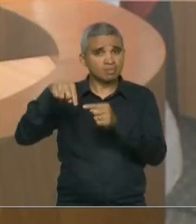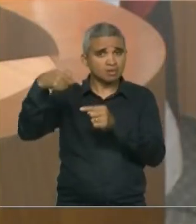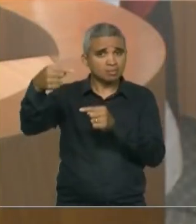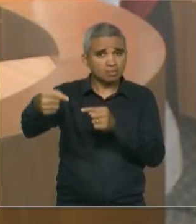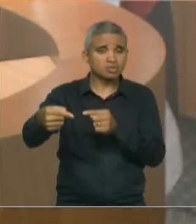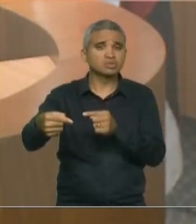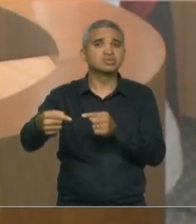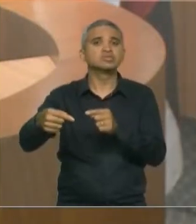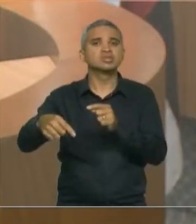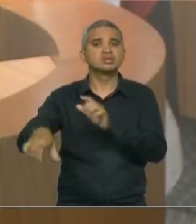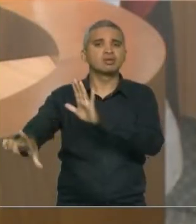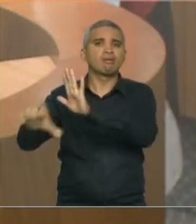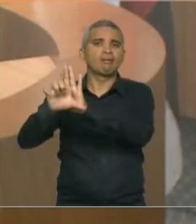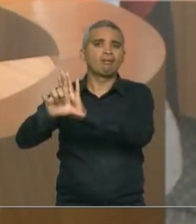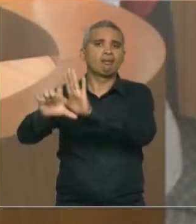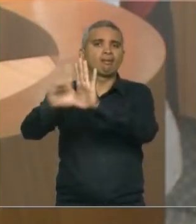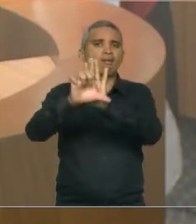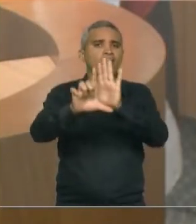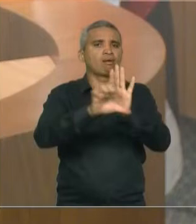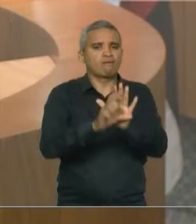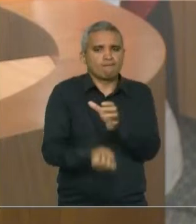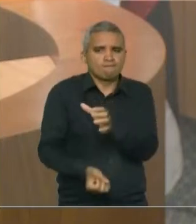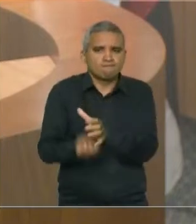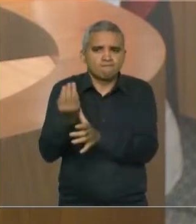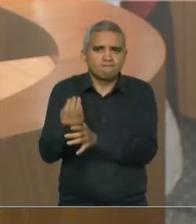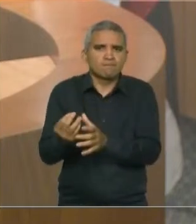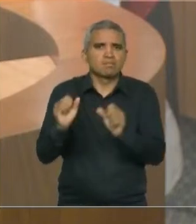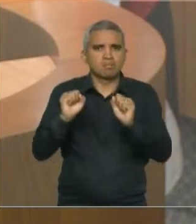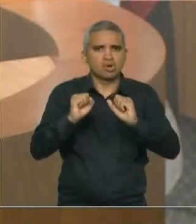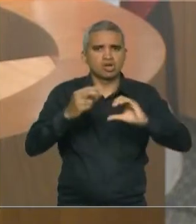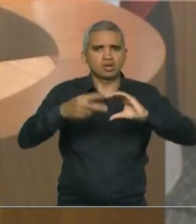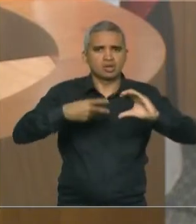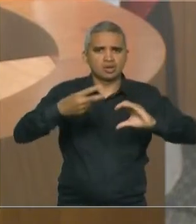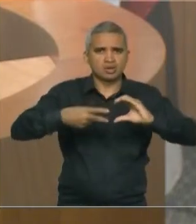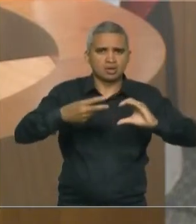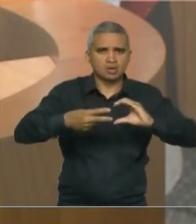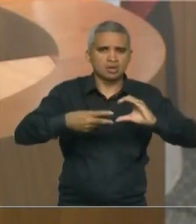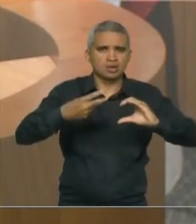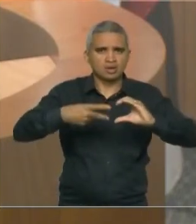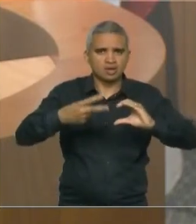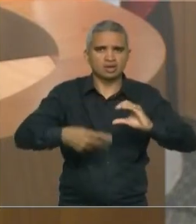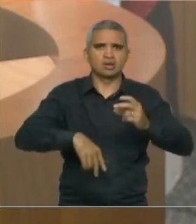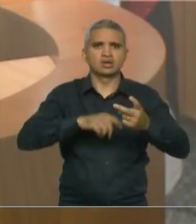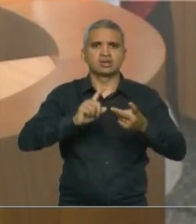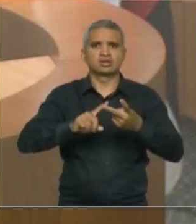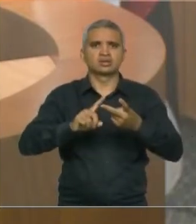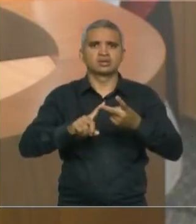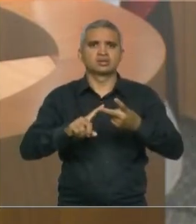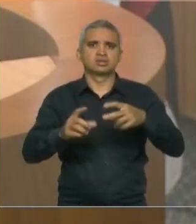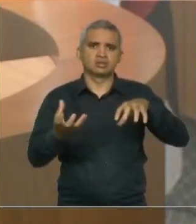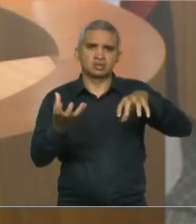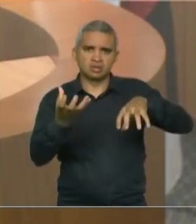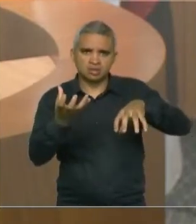lei nas casas legislativas, nas câmaras municipais, nas assembleias e no Congresso Nacional, quando houver participação